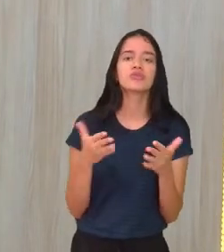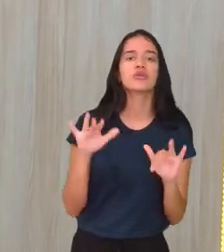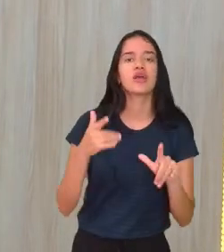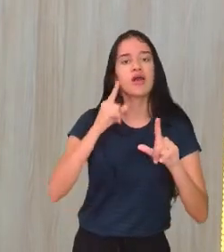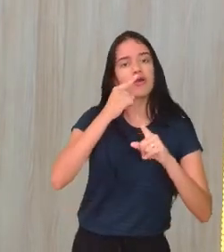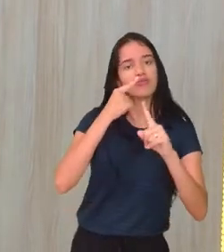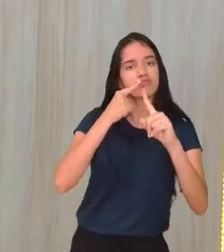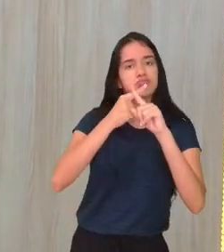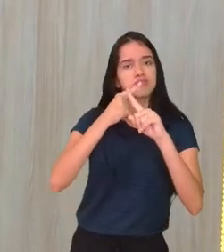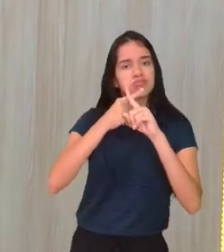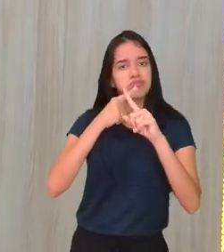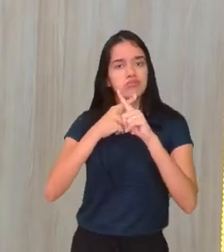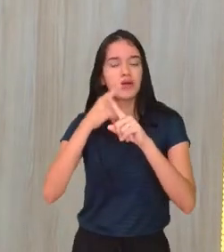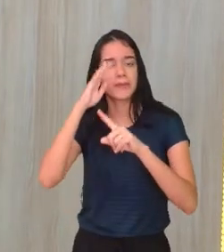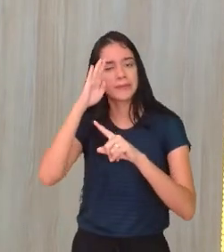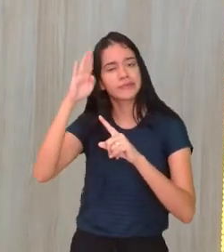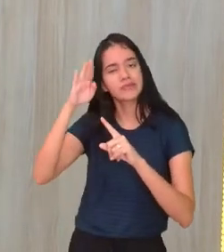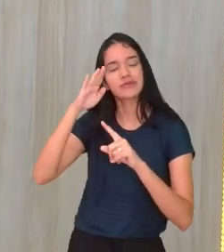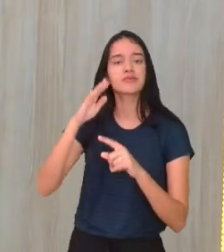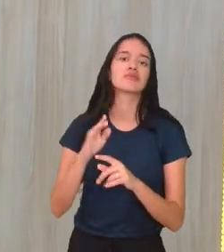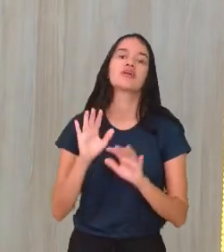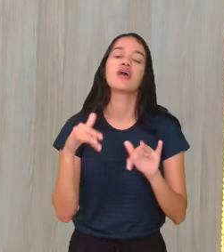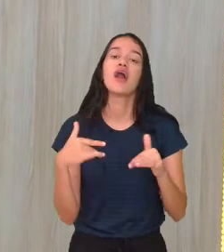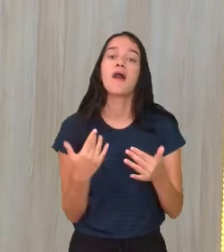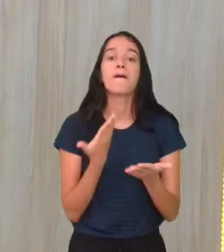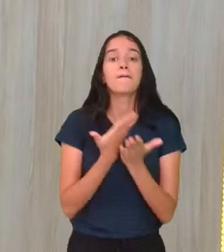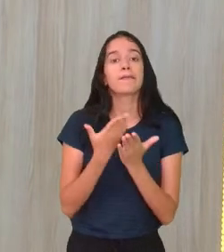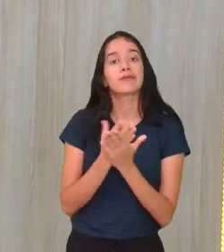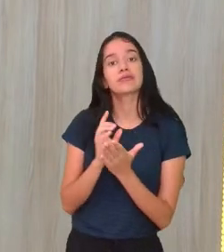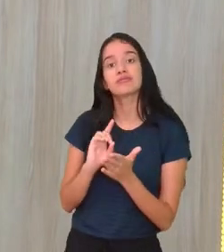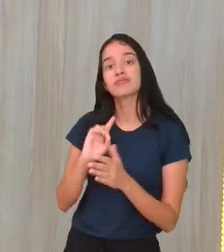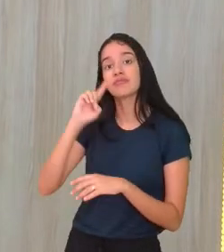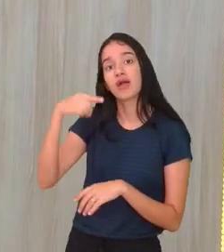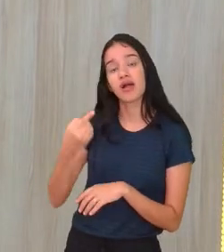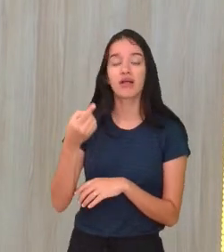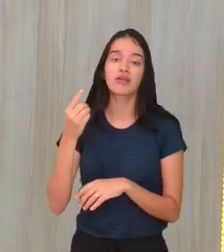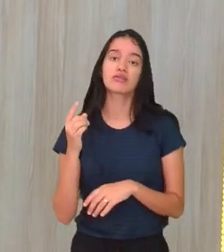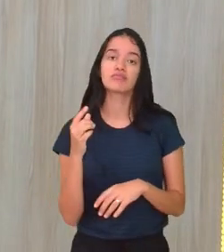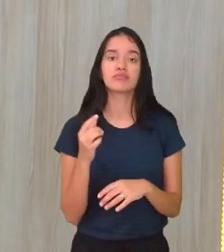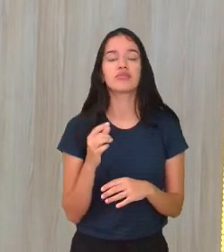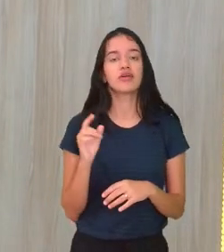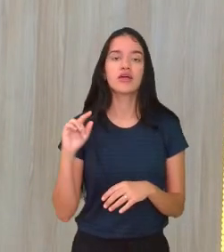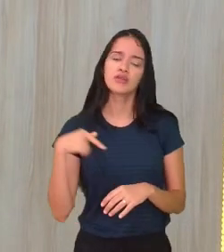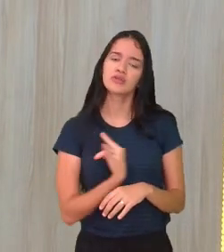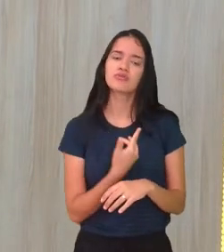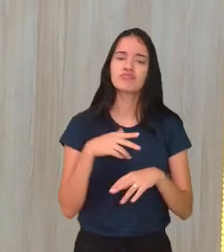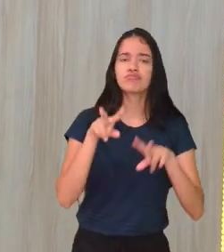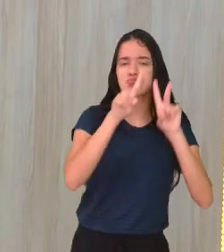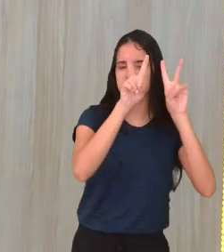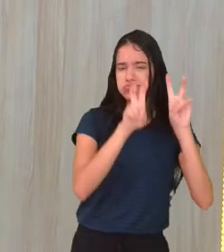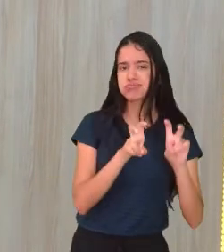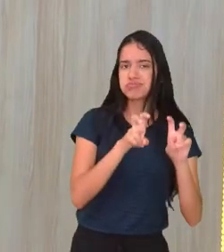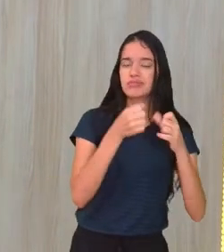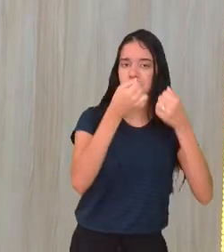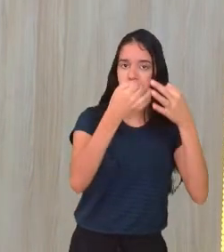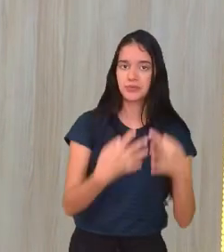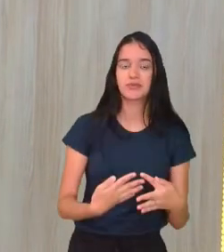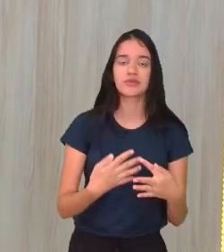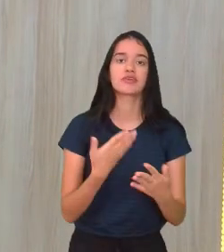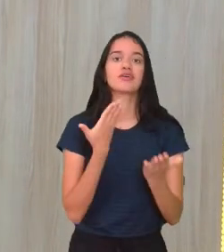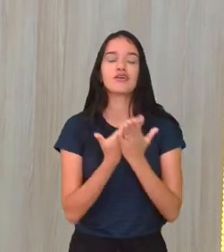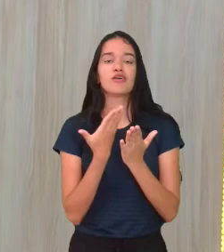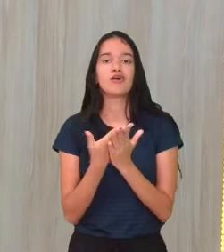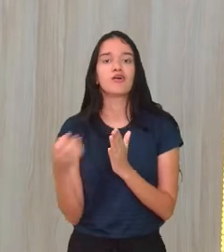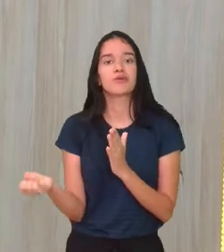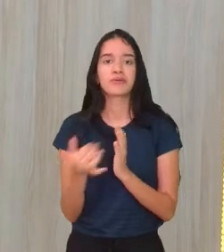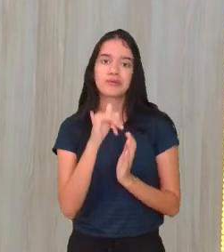princípios multiplicativos, certo? Na próxima aula, a gente define esse princípio multiplicativo e trabalha aí